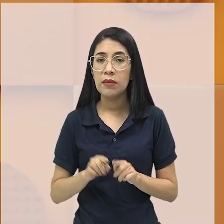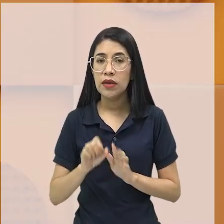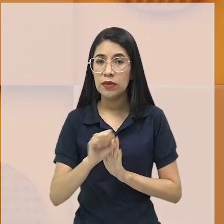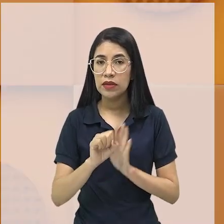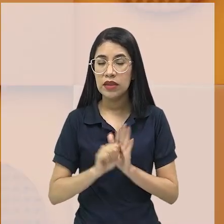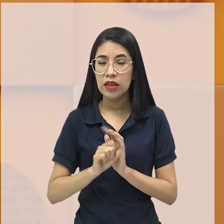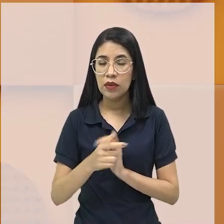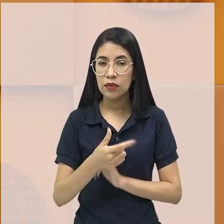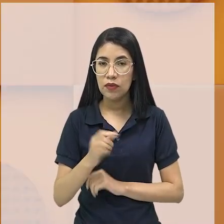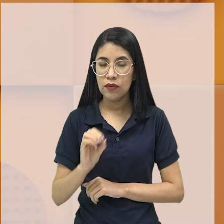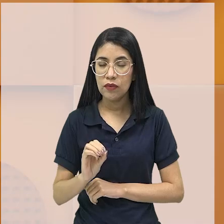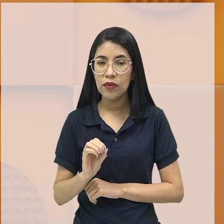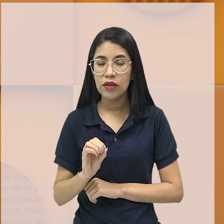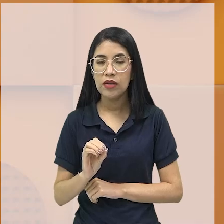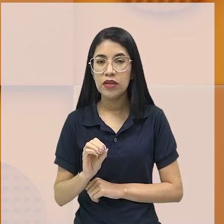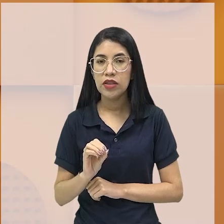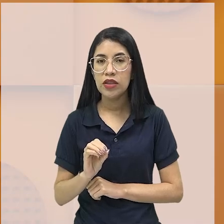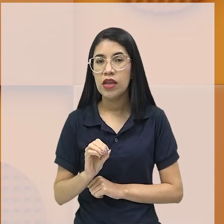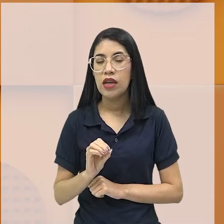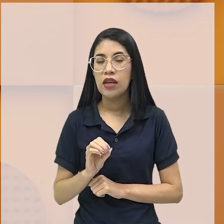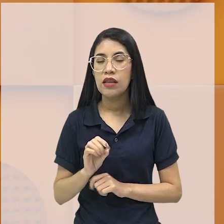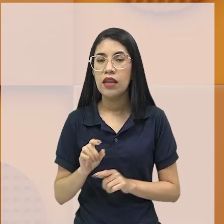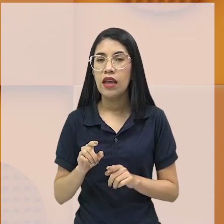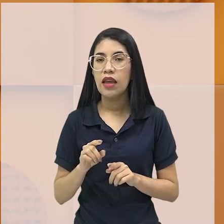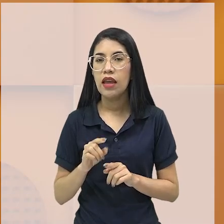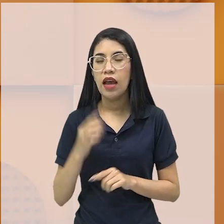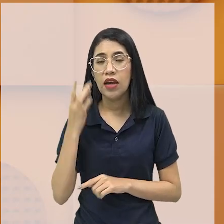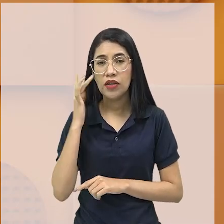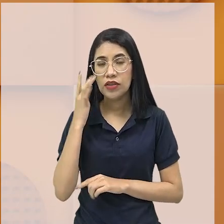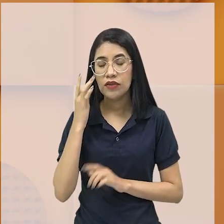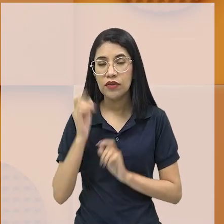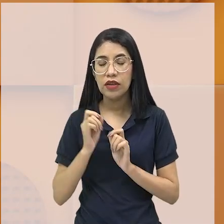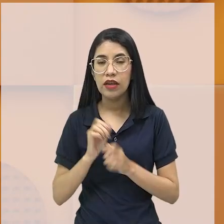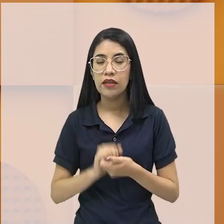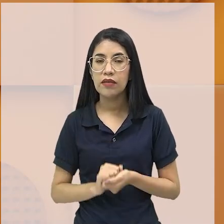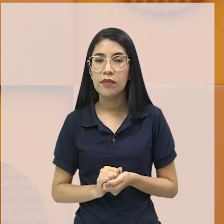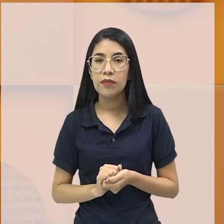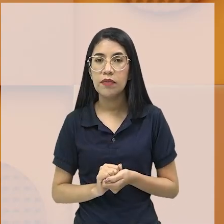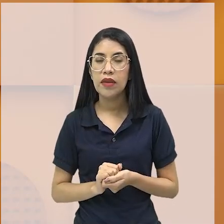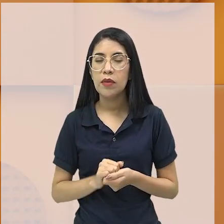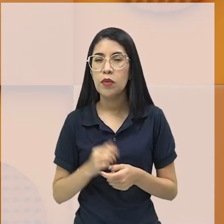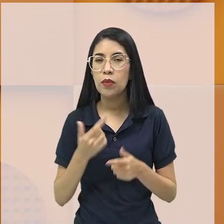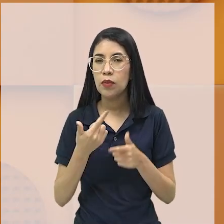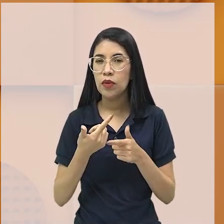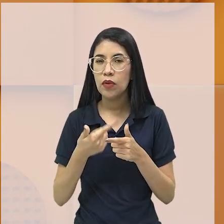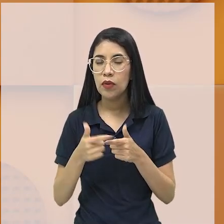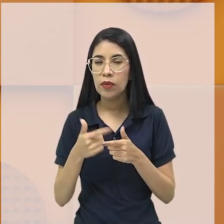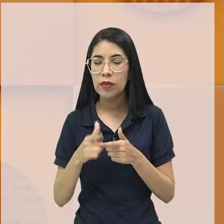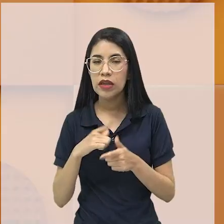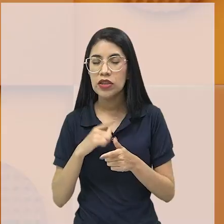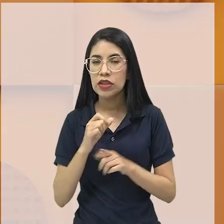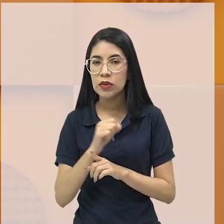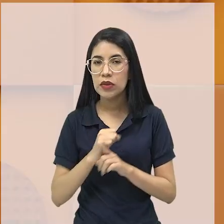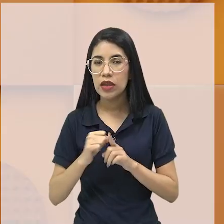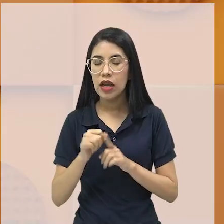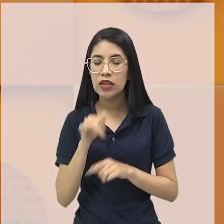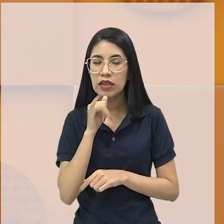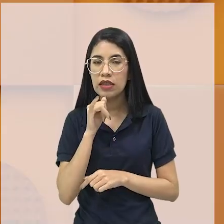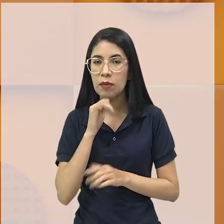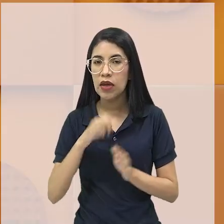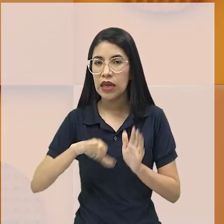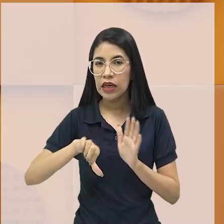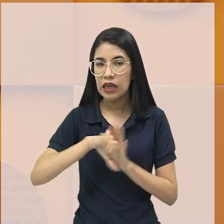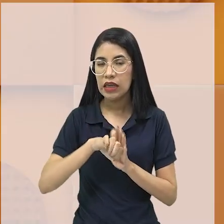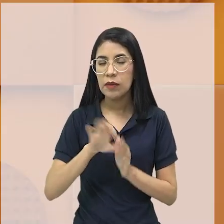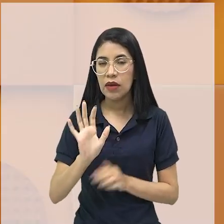século XX, a ideia que se tinha, né, para responder a problemas sociais, como problemas de